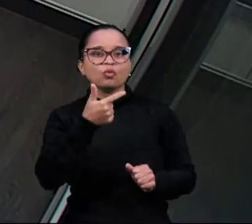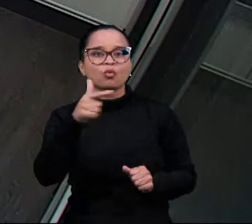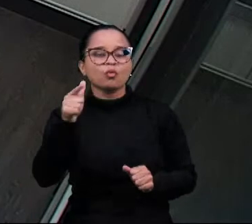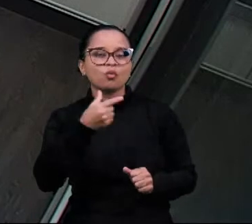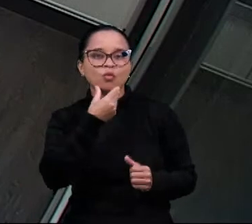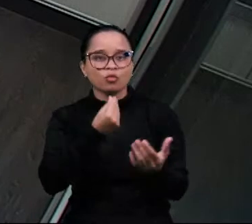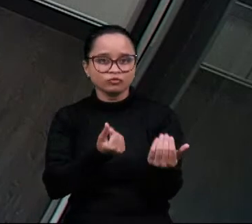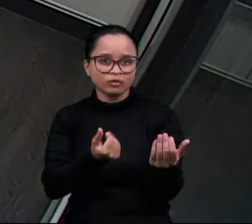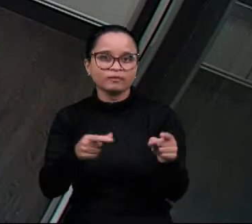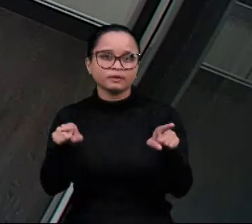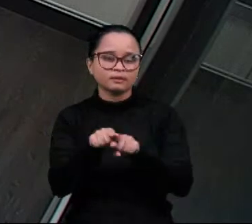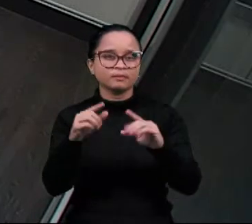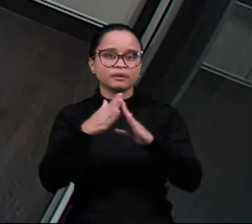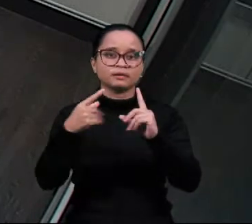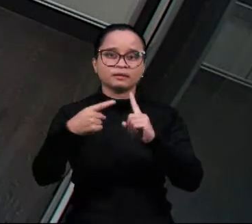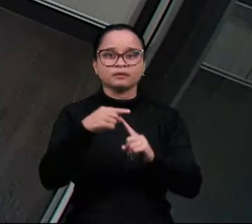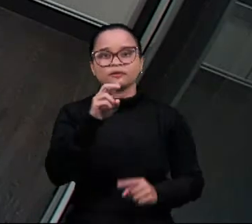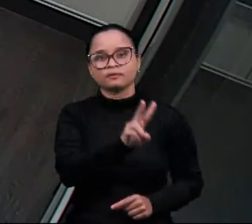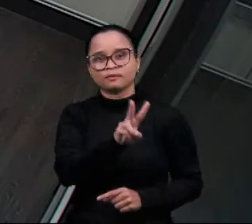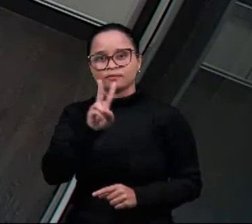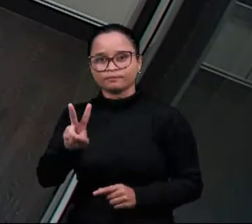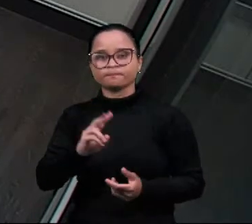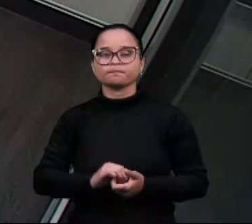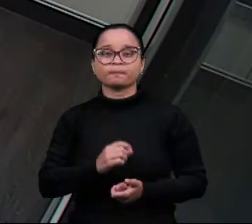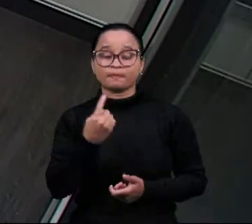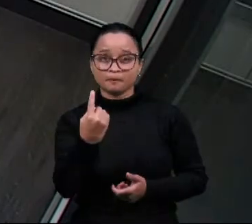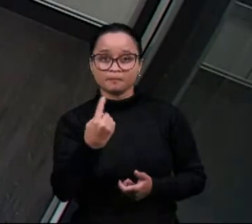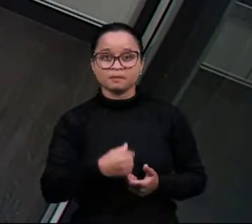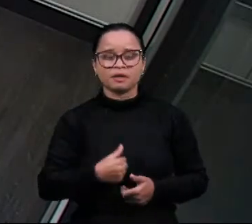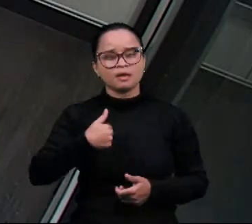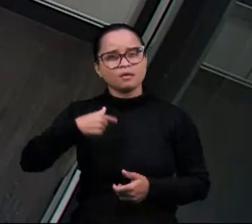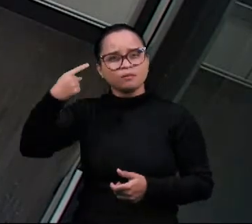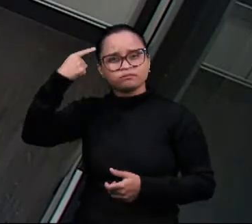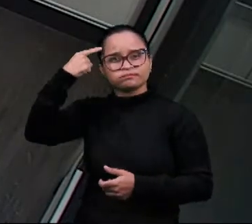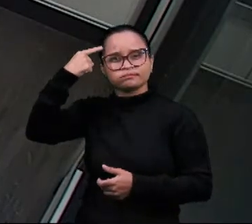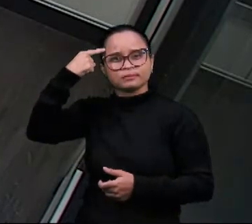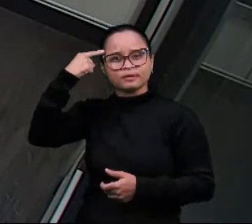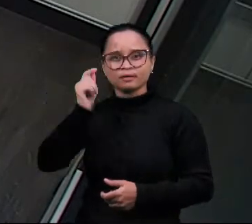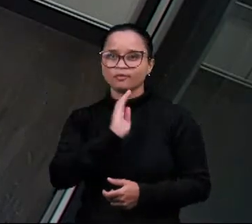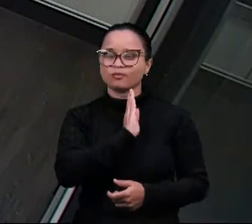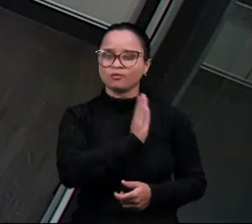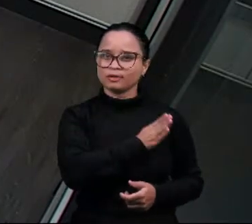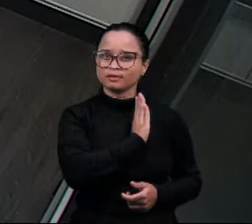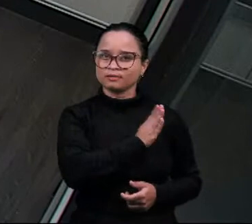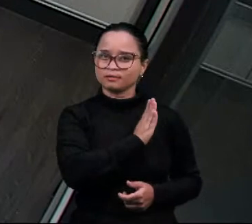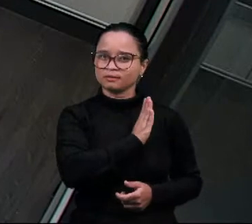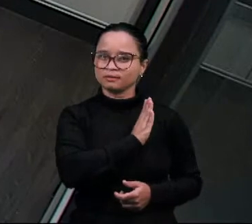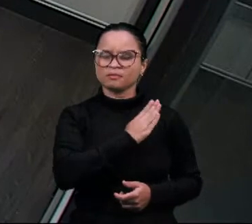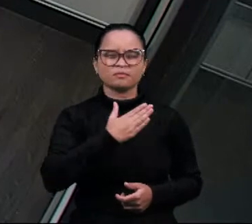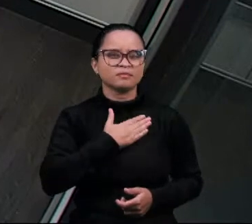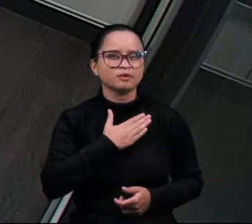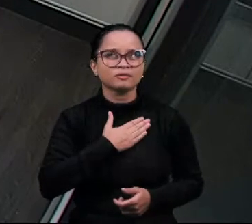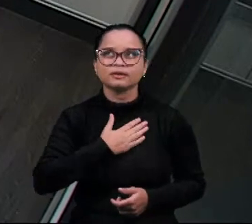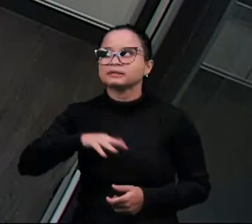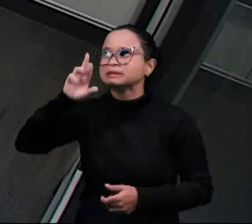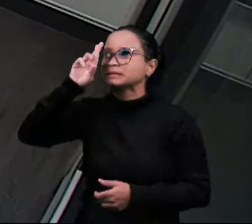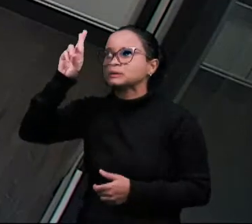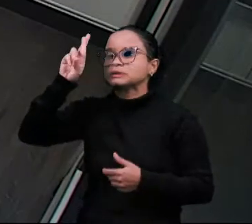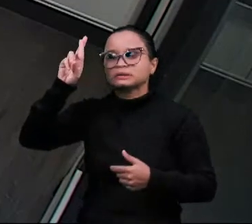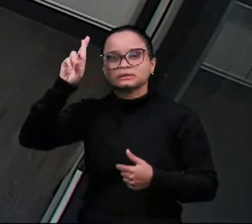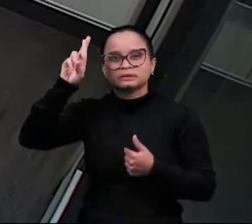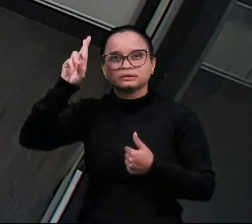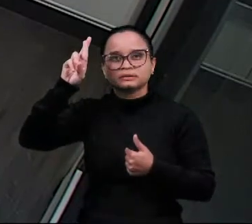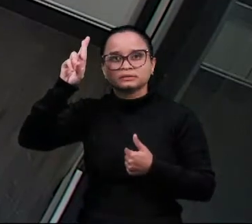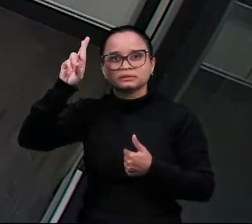Vila Velha 1. E eu pensei no meu coração, eu falei assim: Senhor, eu